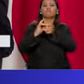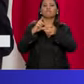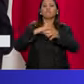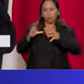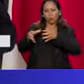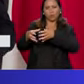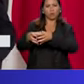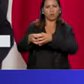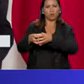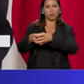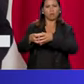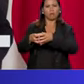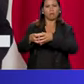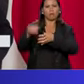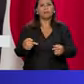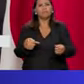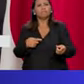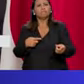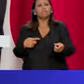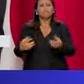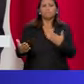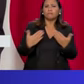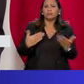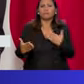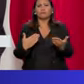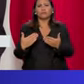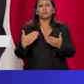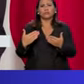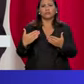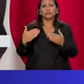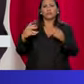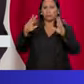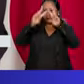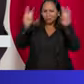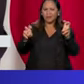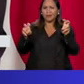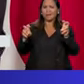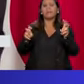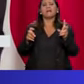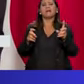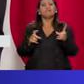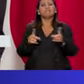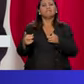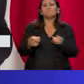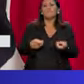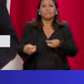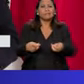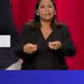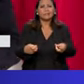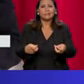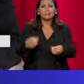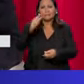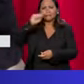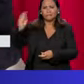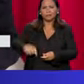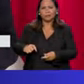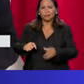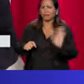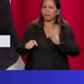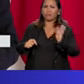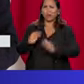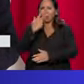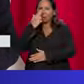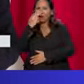tentar construir uma política de paz no mundo. Eu disse no meu discurso que a discussão da guerra da Ucrânia deveria estar sendo feita na